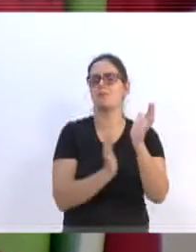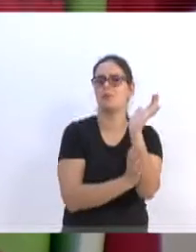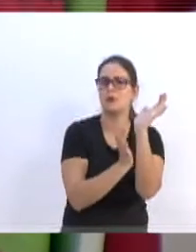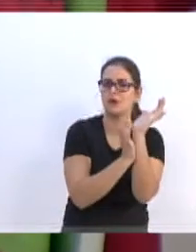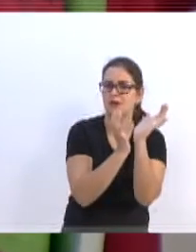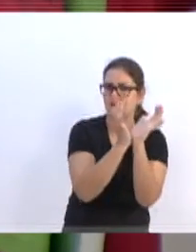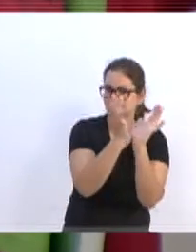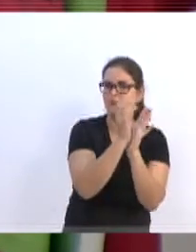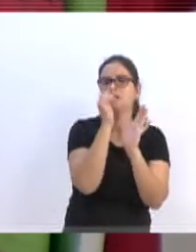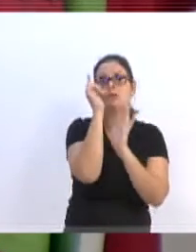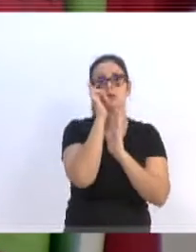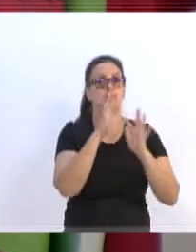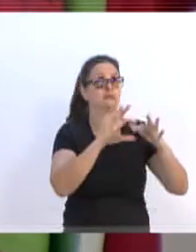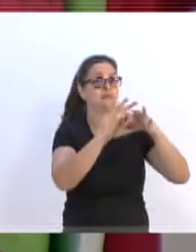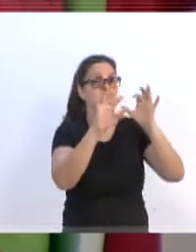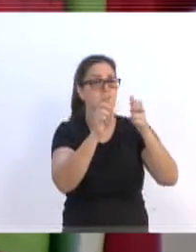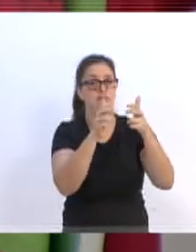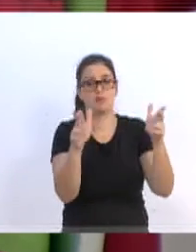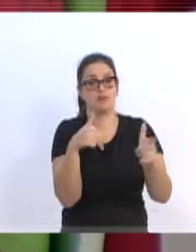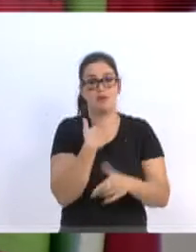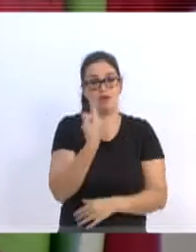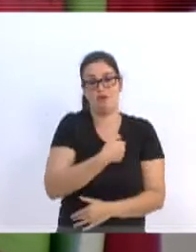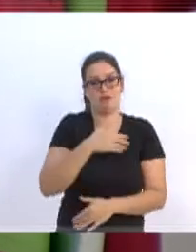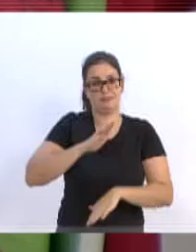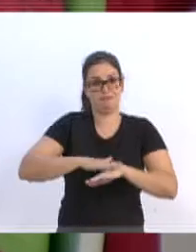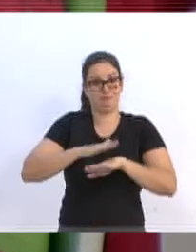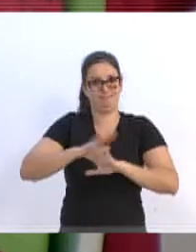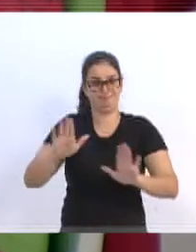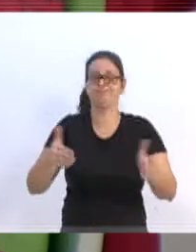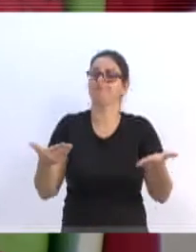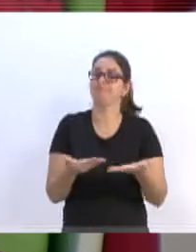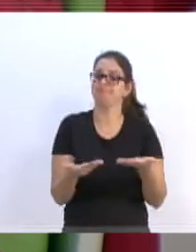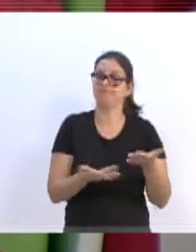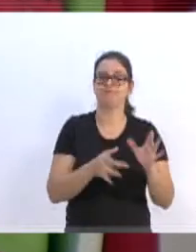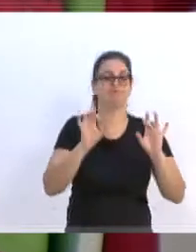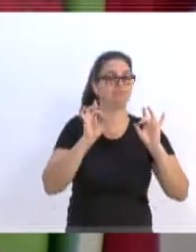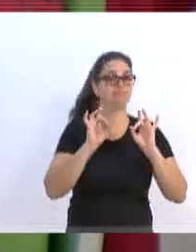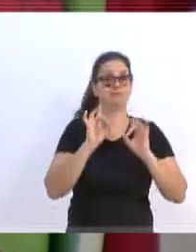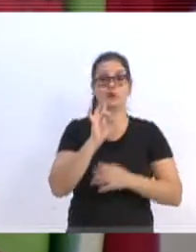poder ser liberado senhores vereadores na tarde de hoje seria só muito obrigado a todos